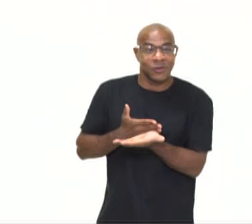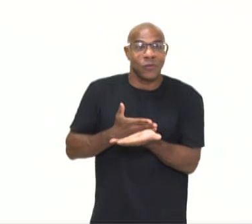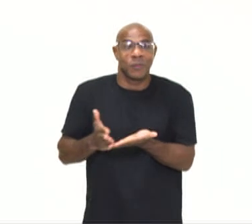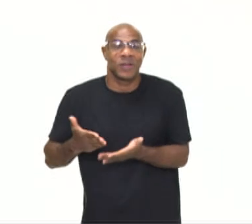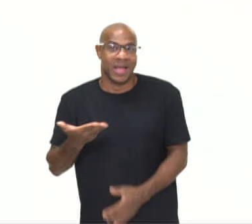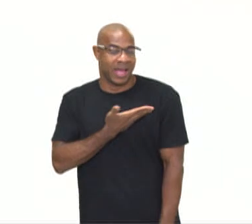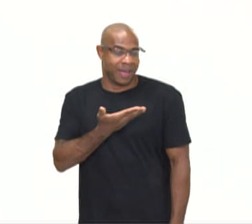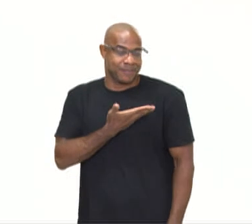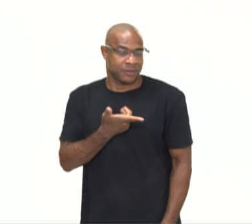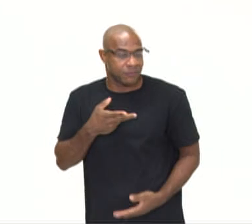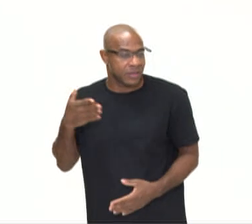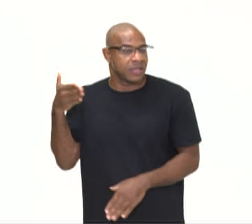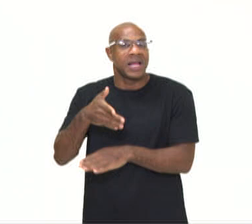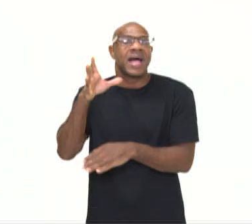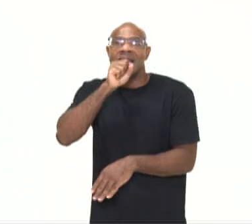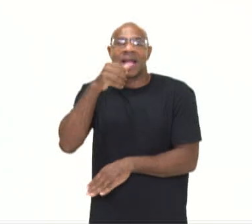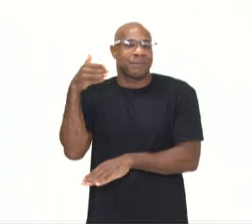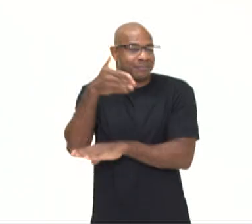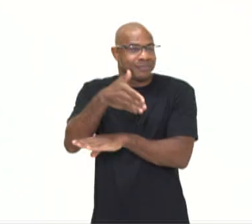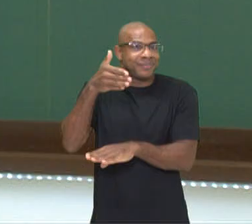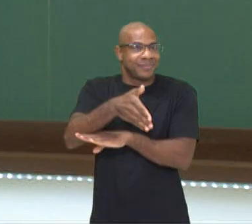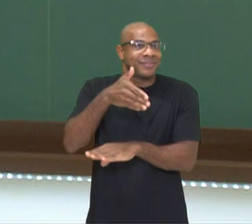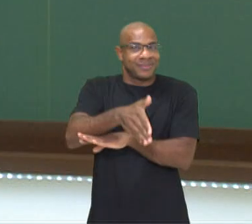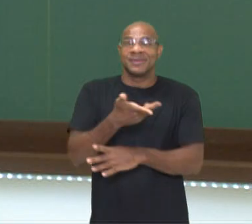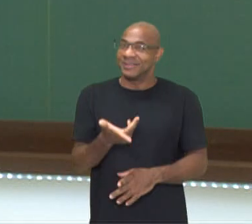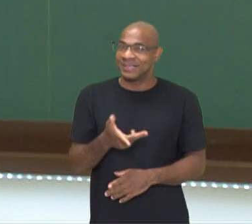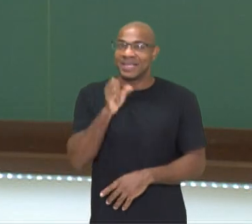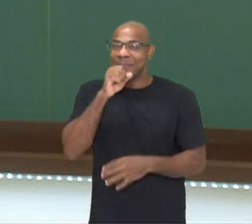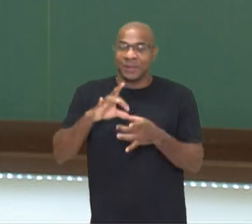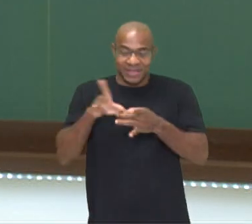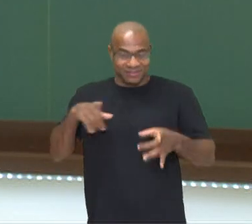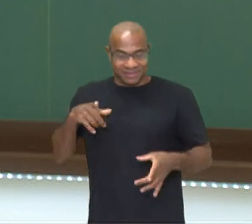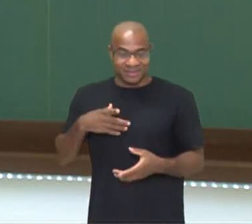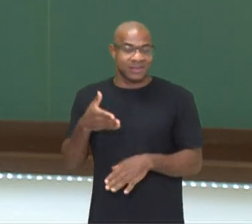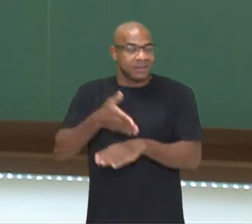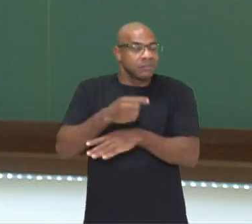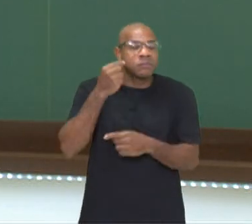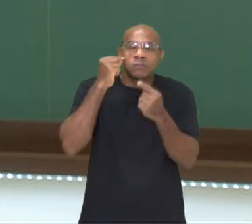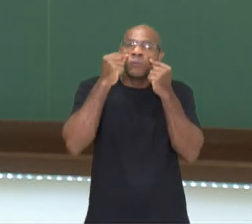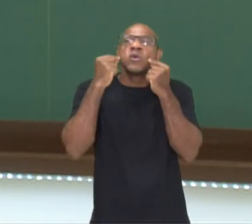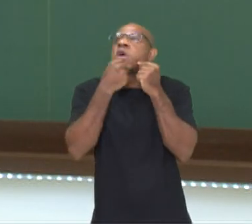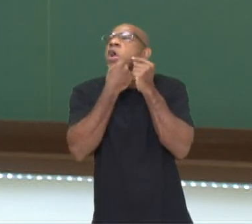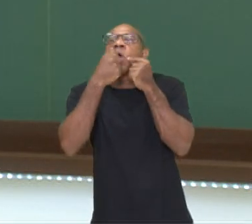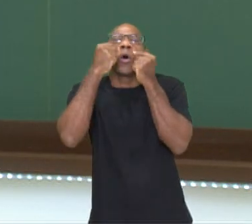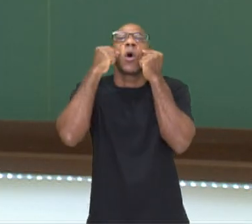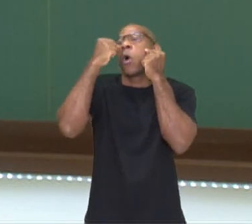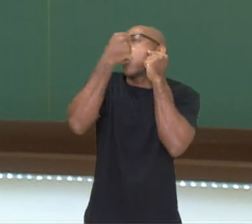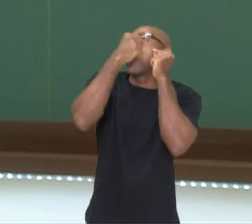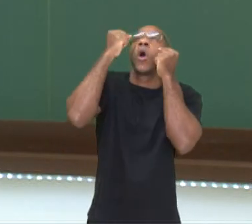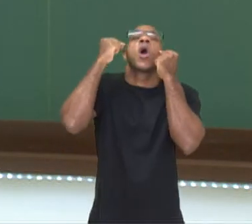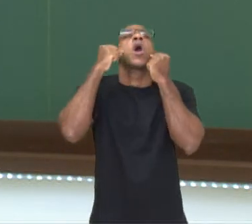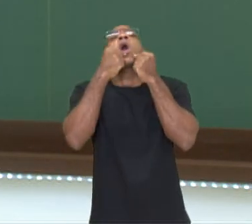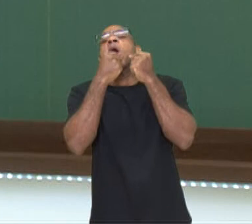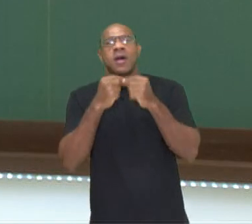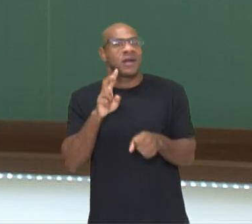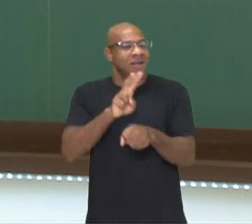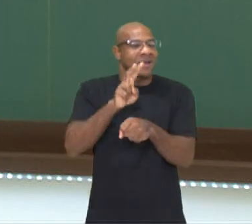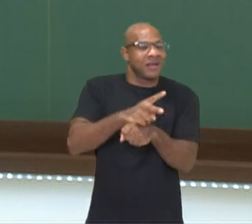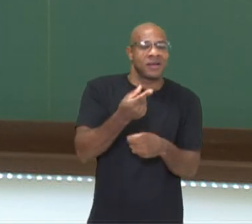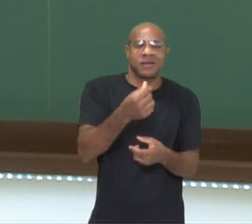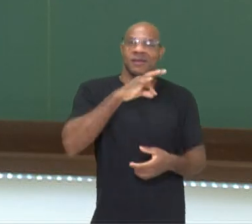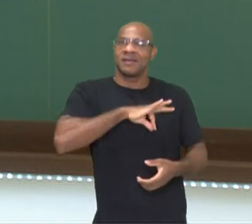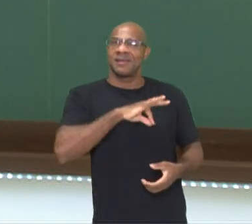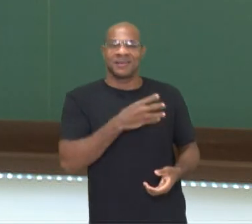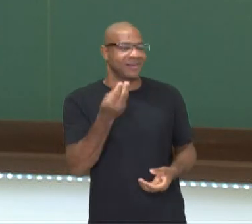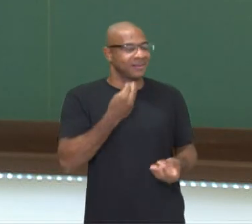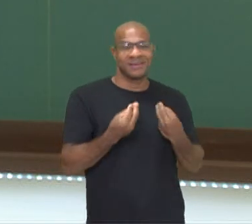amiga todos os sábados à tarde. Lembra que ela tinha os sábados livres, né? Criando uma fonte de renda extra e recorrente,